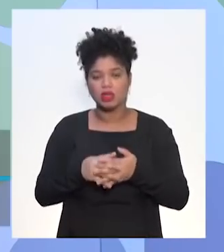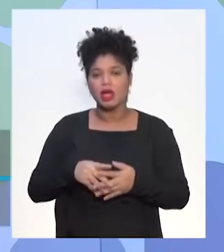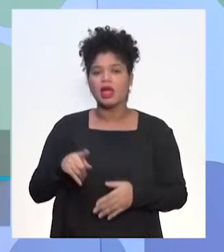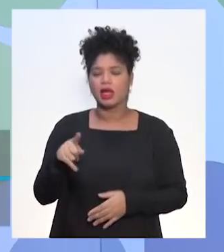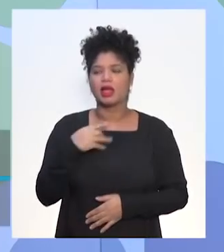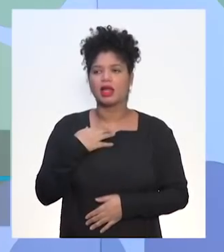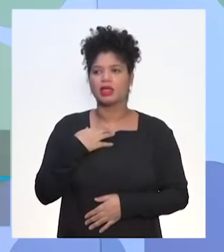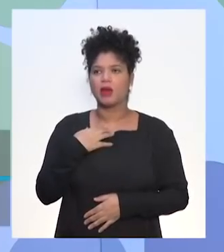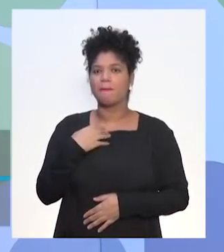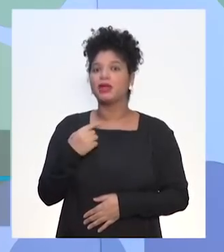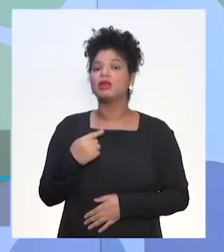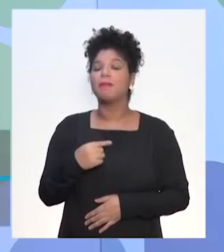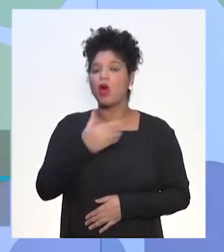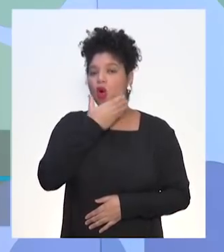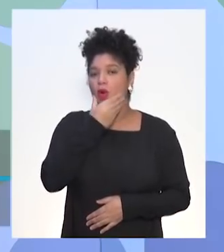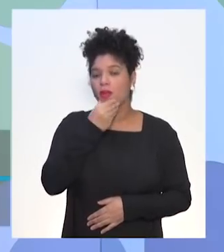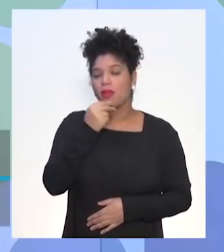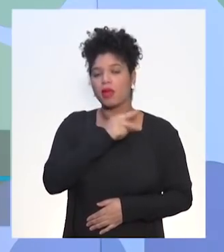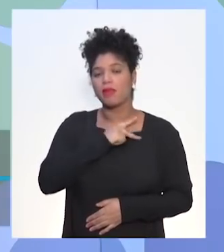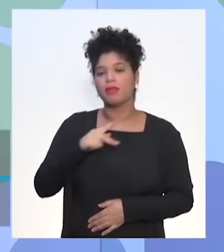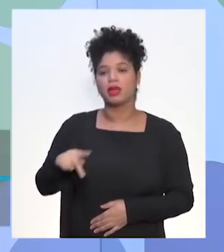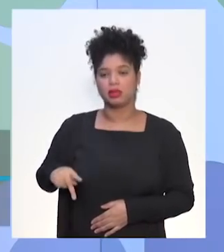olhar bastante essa questão do segundo